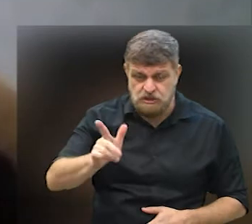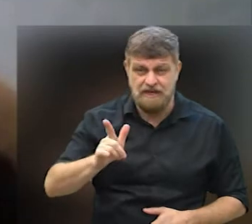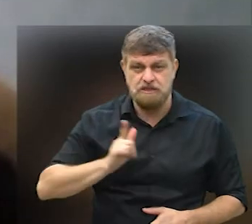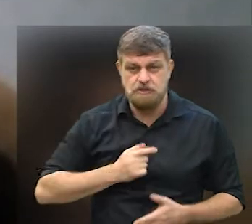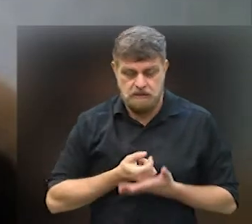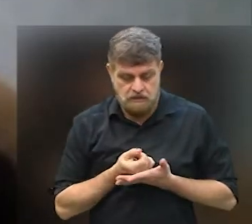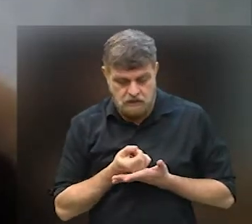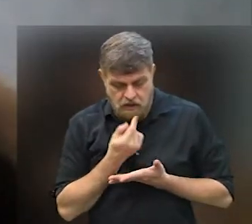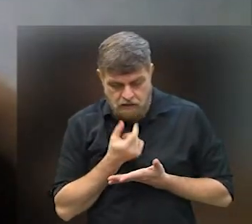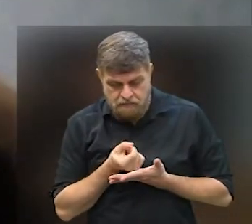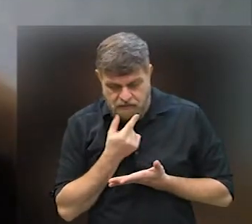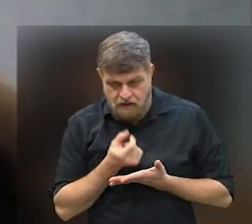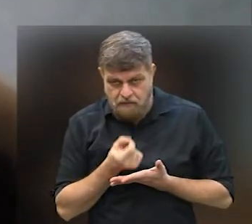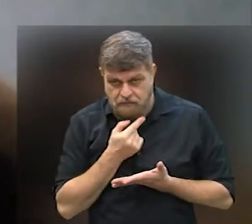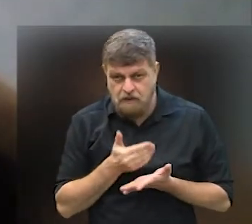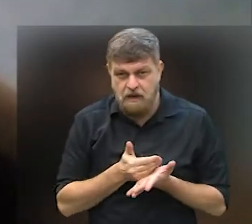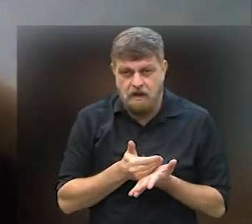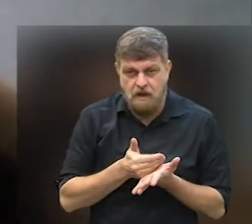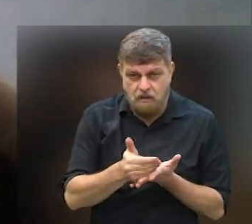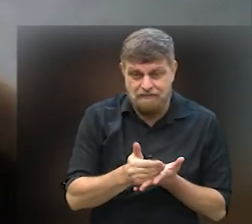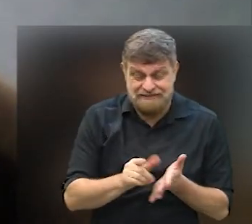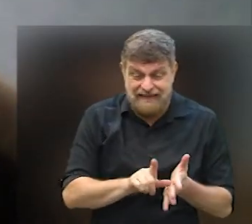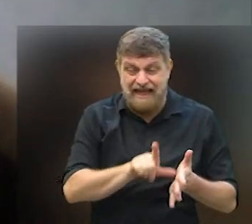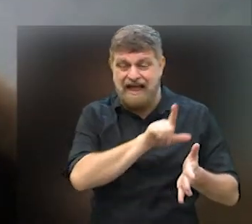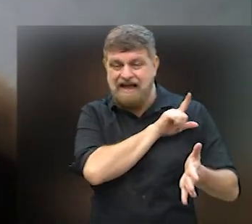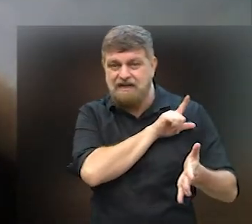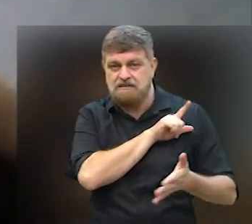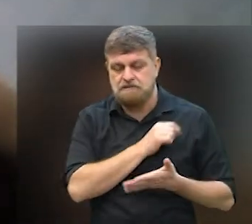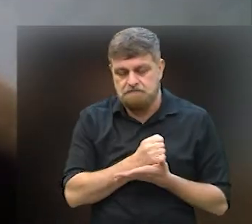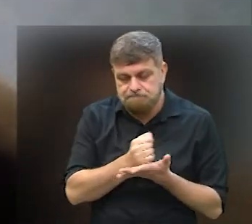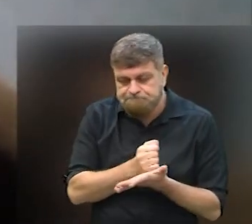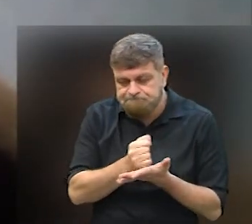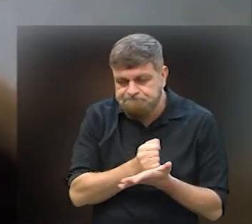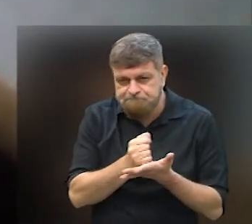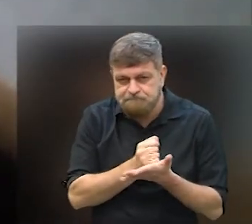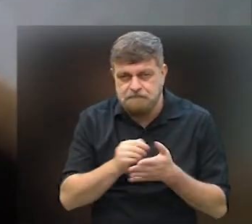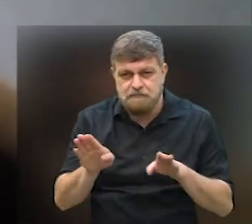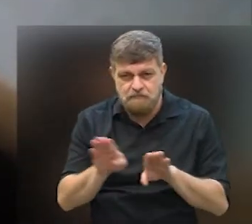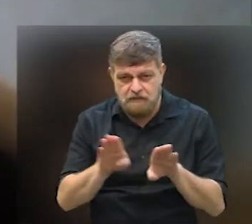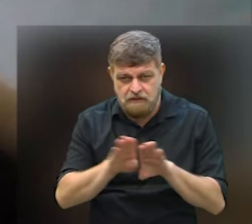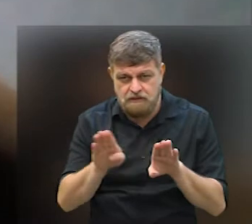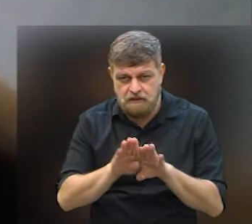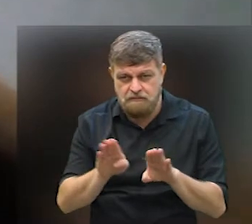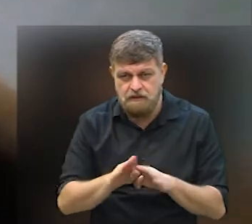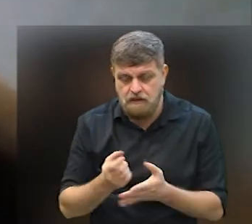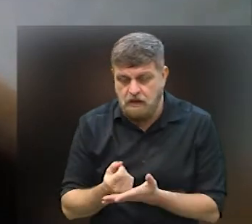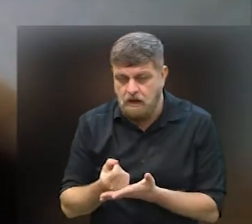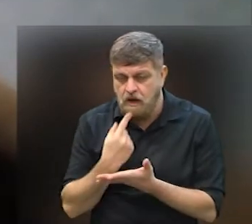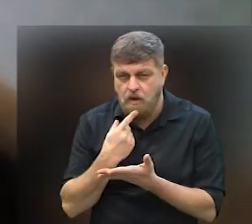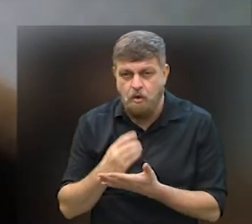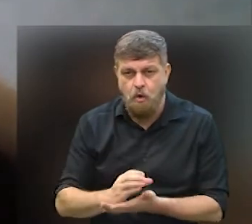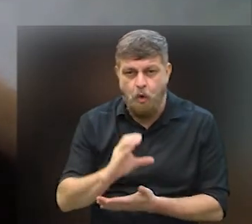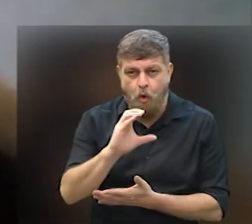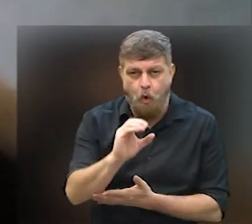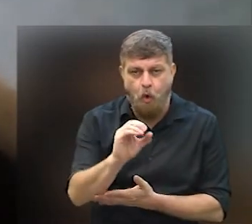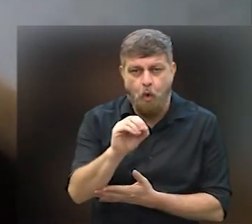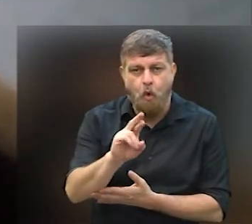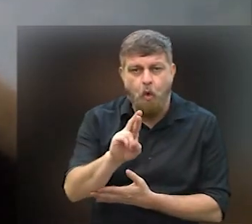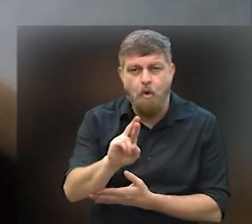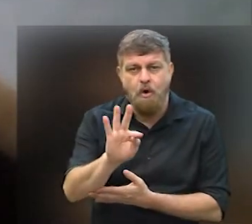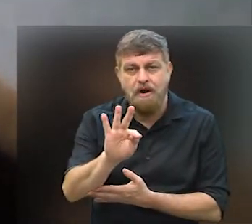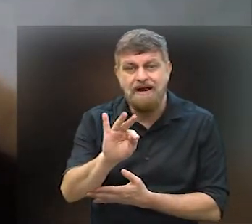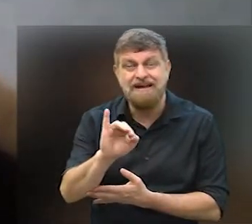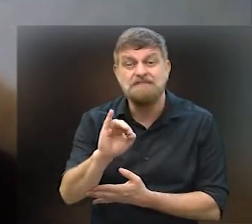justamente eu tinha começado a tomar antibiótico e tomado um